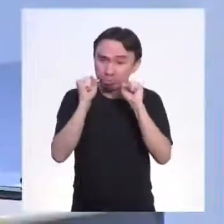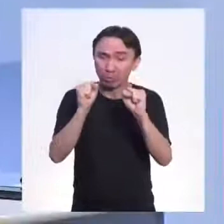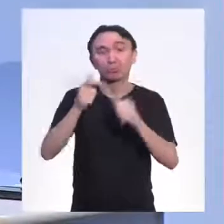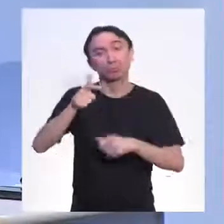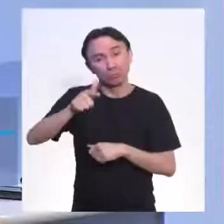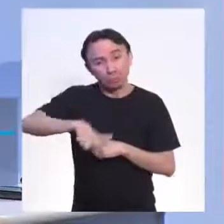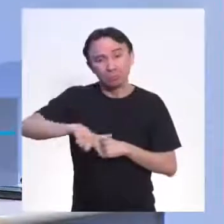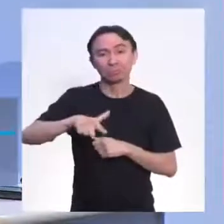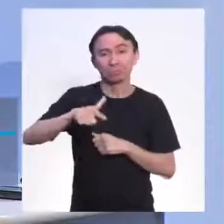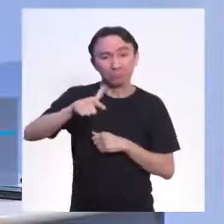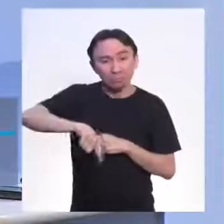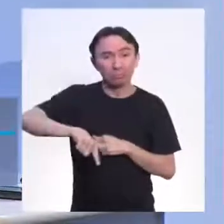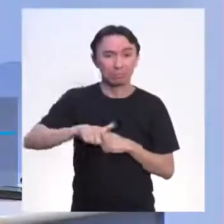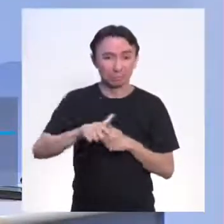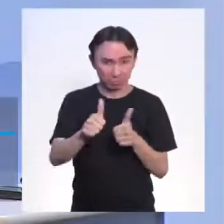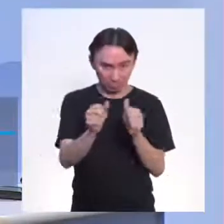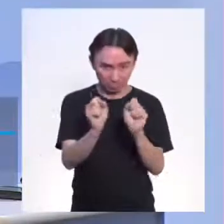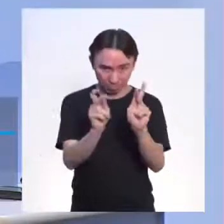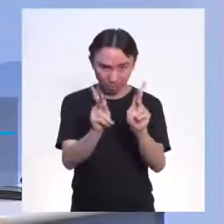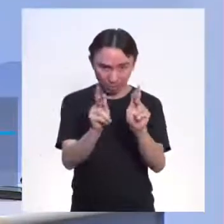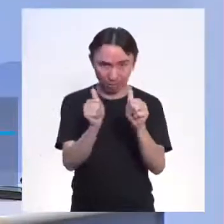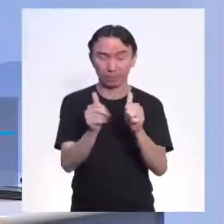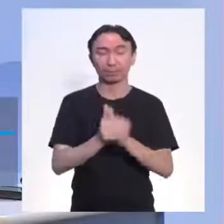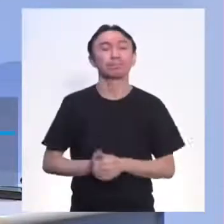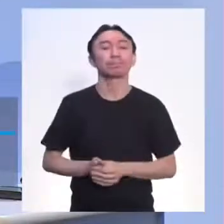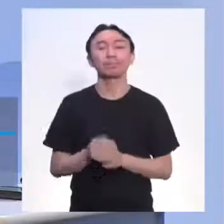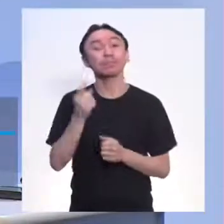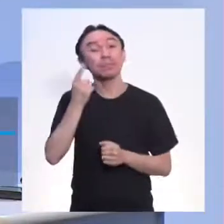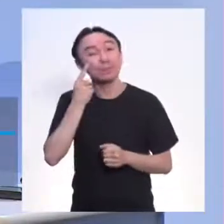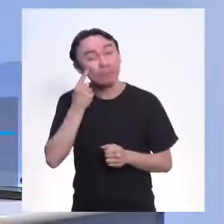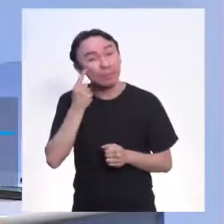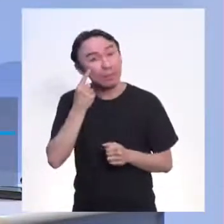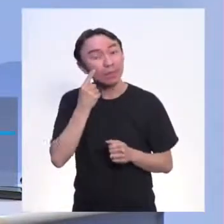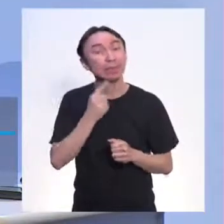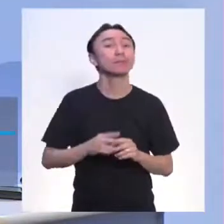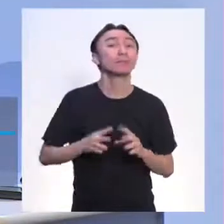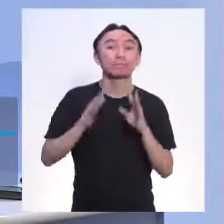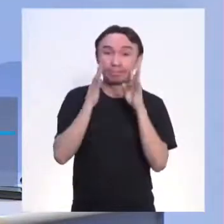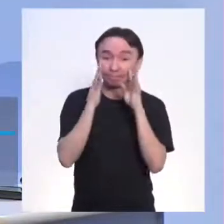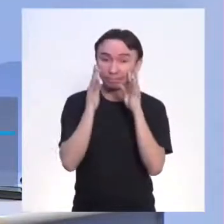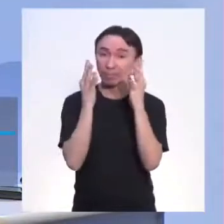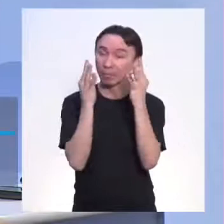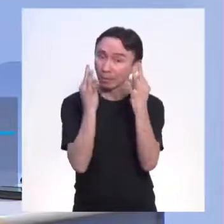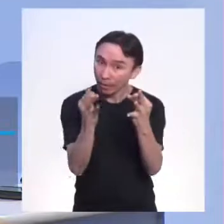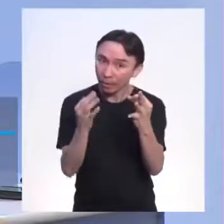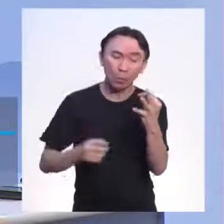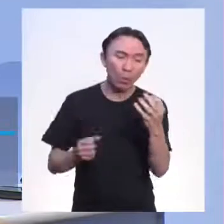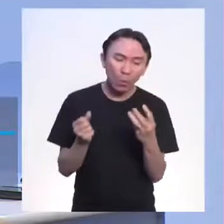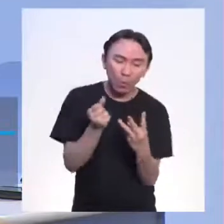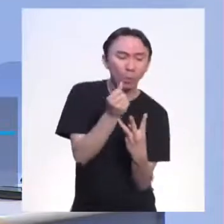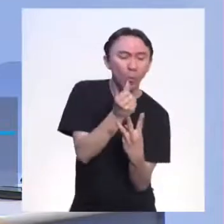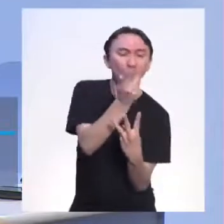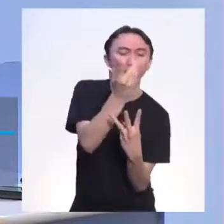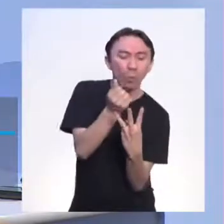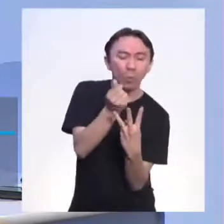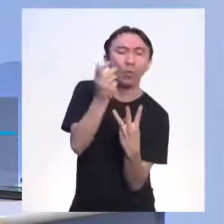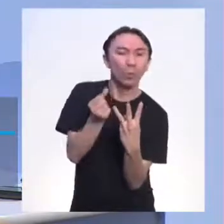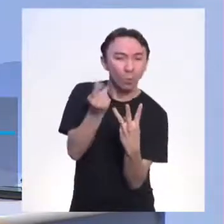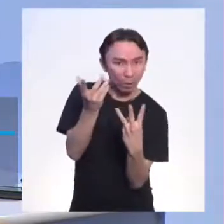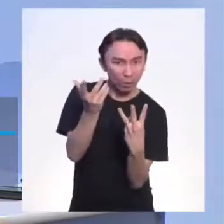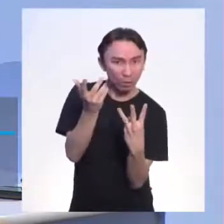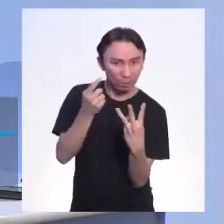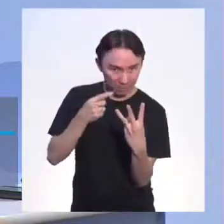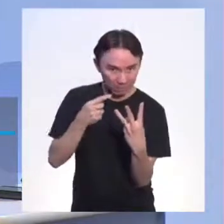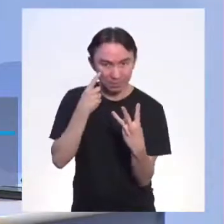repetir, certo? Então, prestem atenção nas quantidades, escreva passo a passo para você não errar.